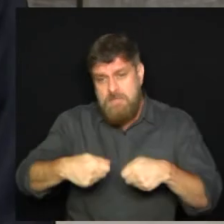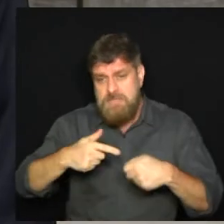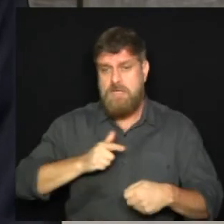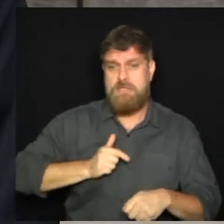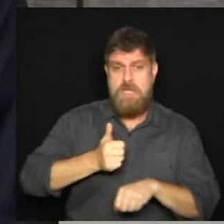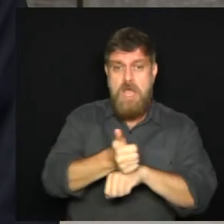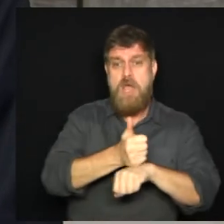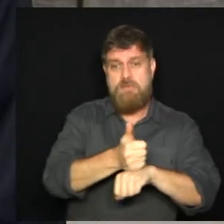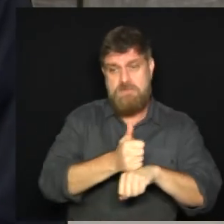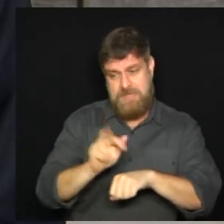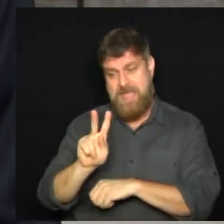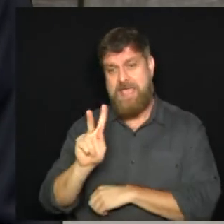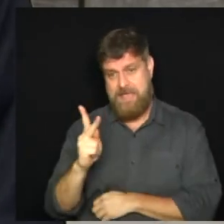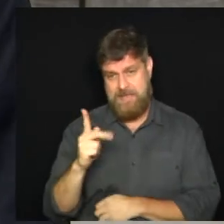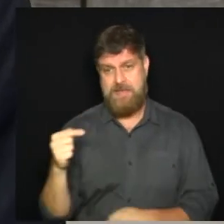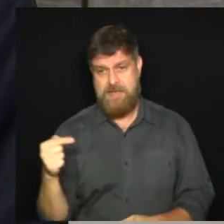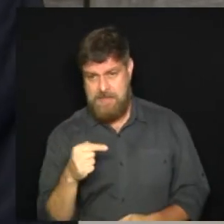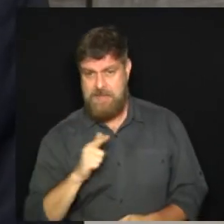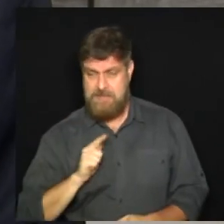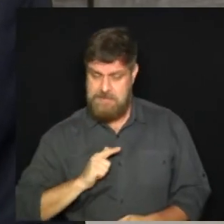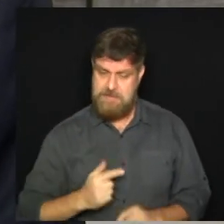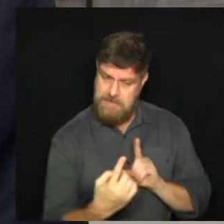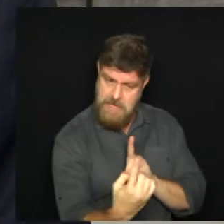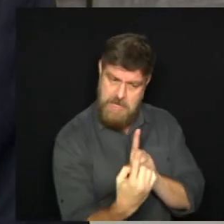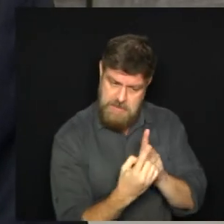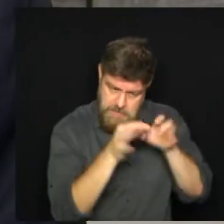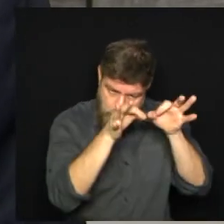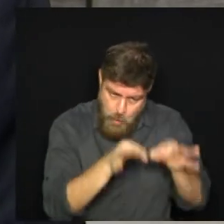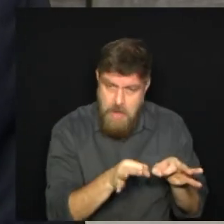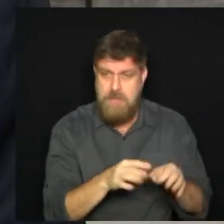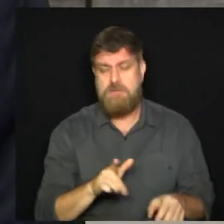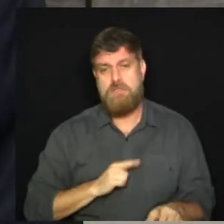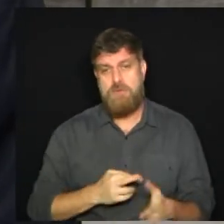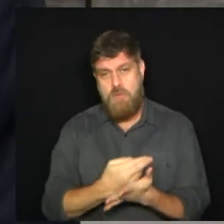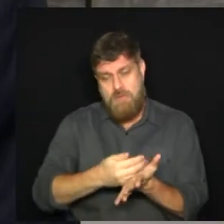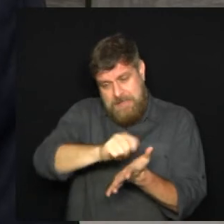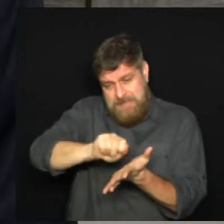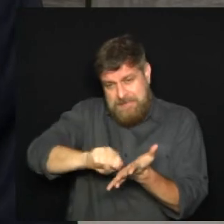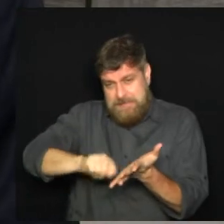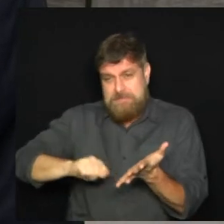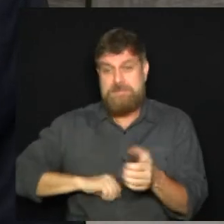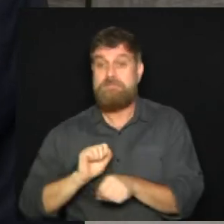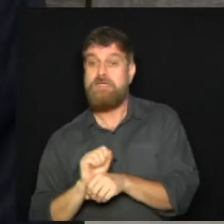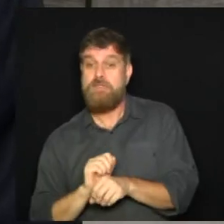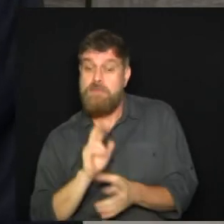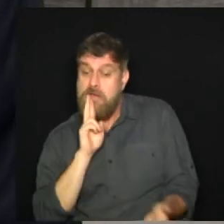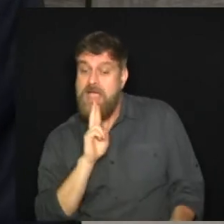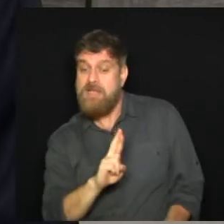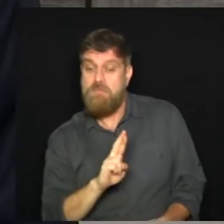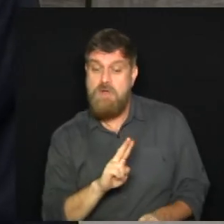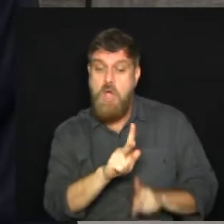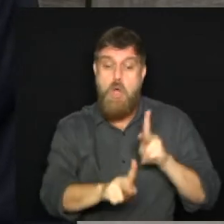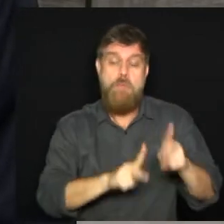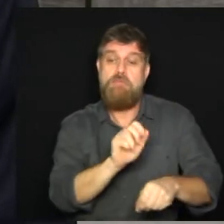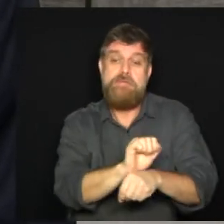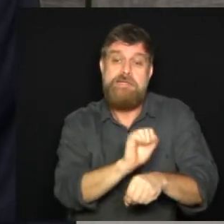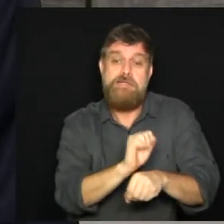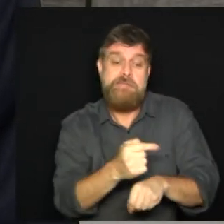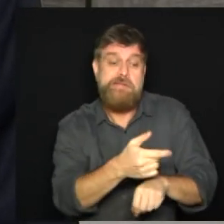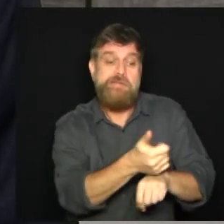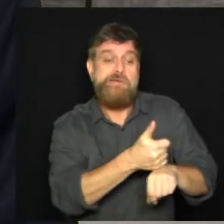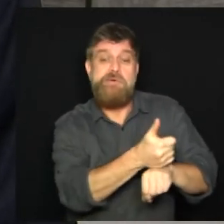precisa do RH, né, para garantir o atendimento adequado à população. Então o requerimento para dar resposta à comunidade, à população daquela região,